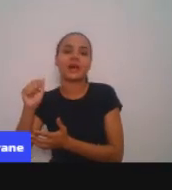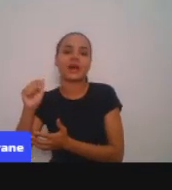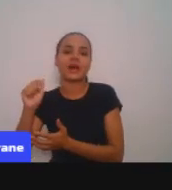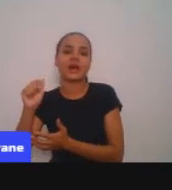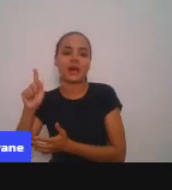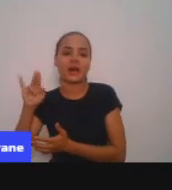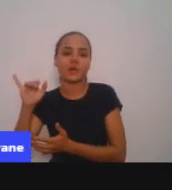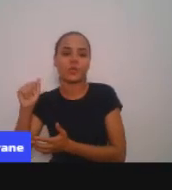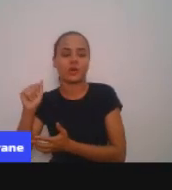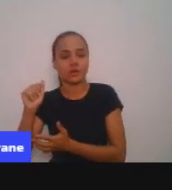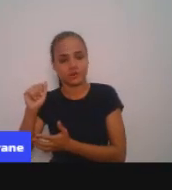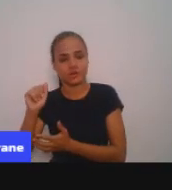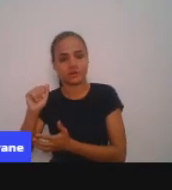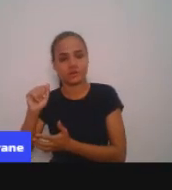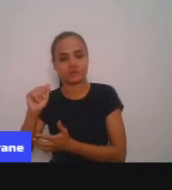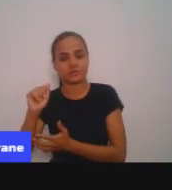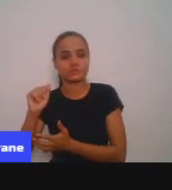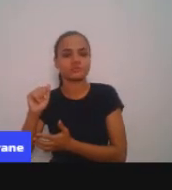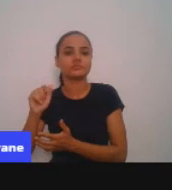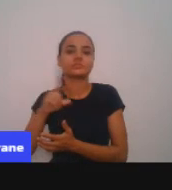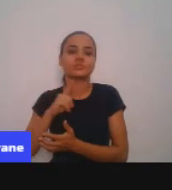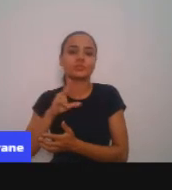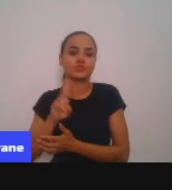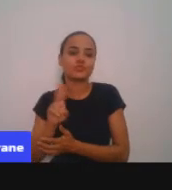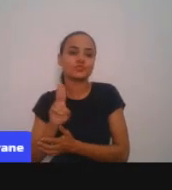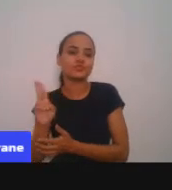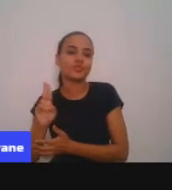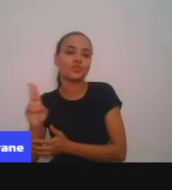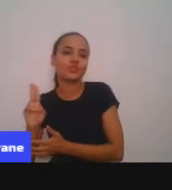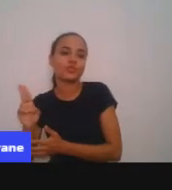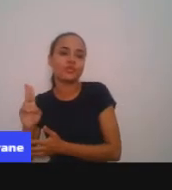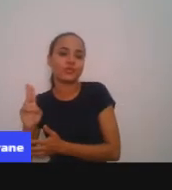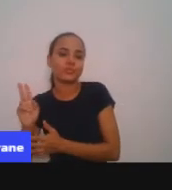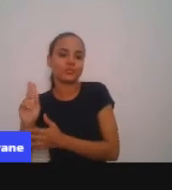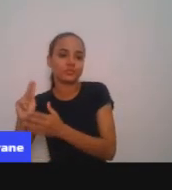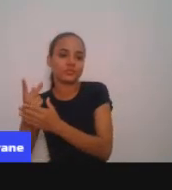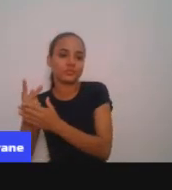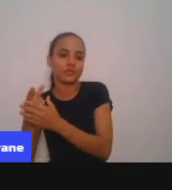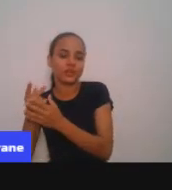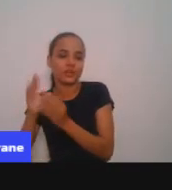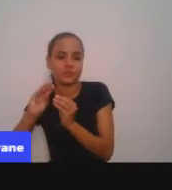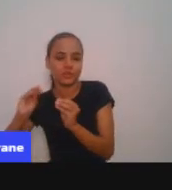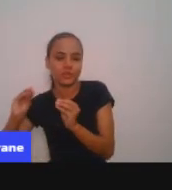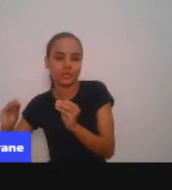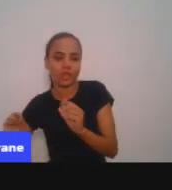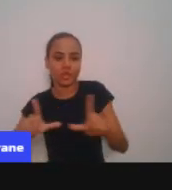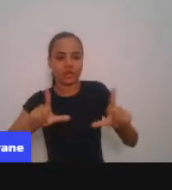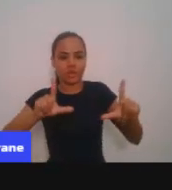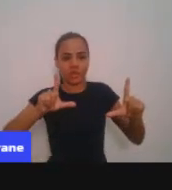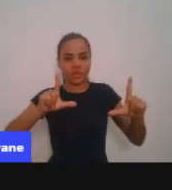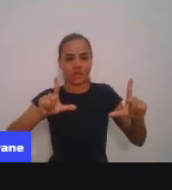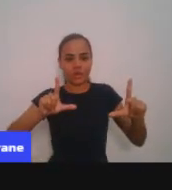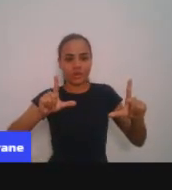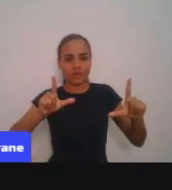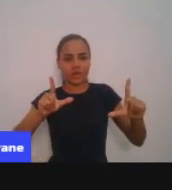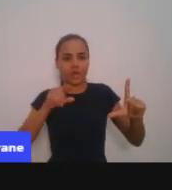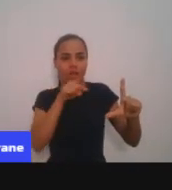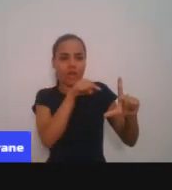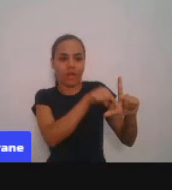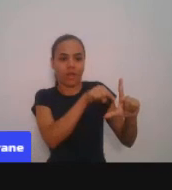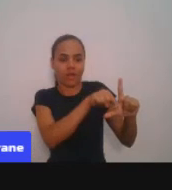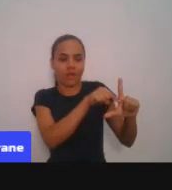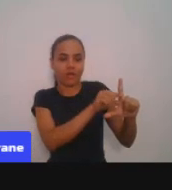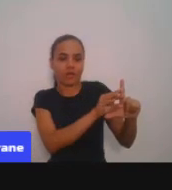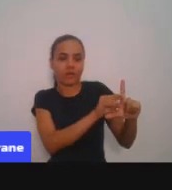nome do programa que algumas vezes as pessoas até não gostam, compram os aplicativos para não